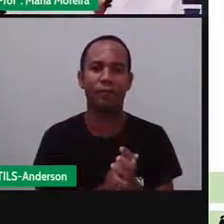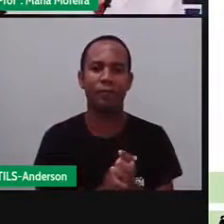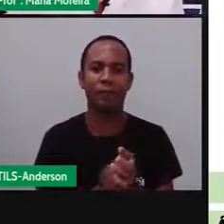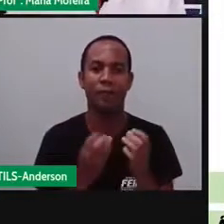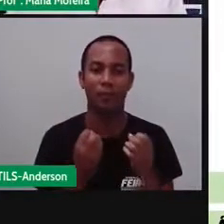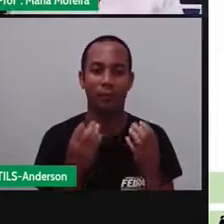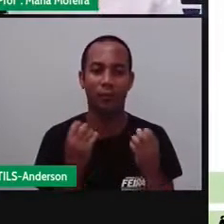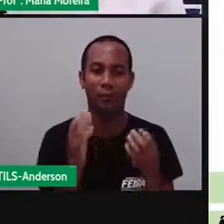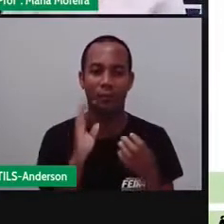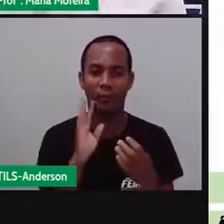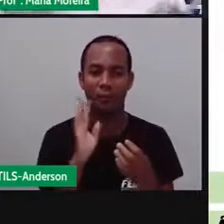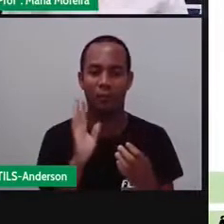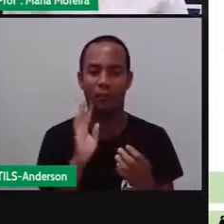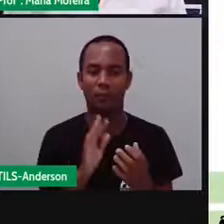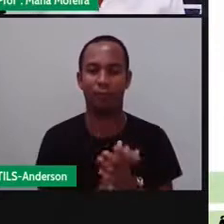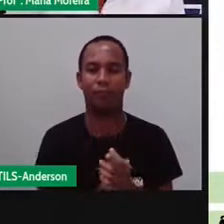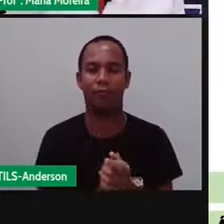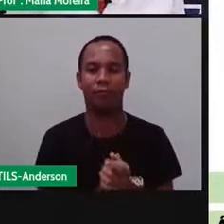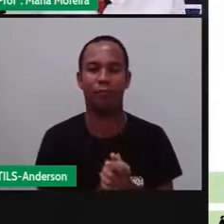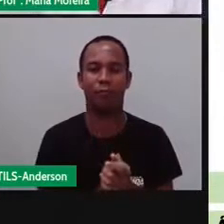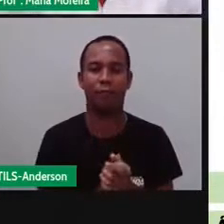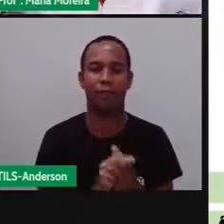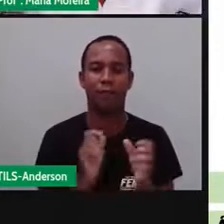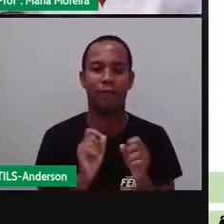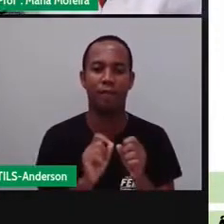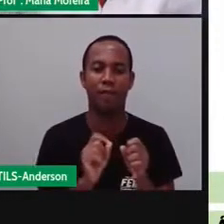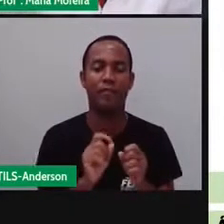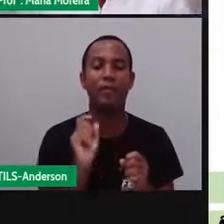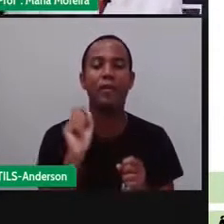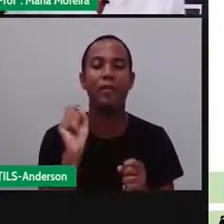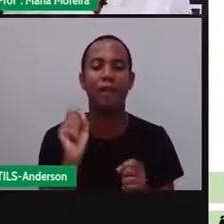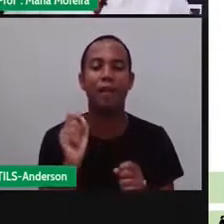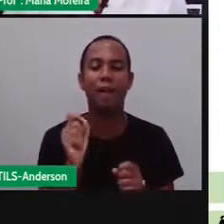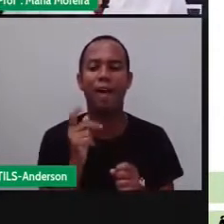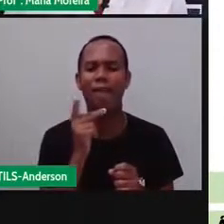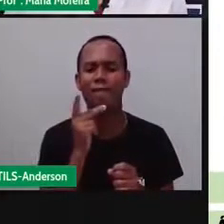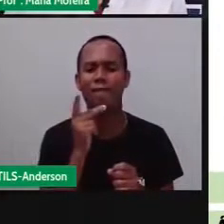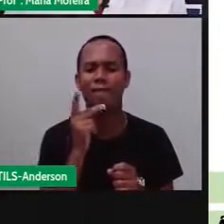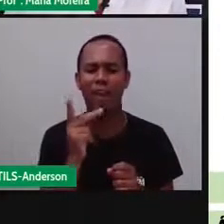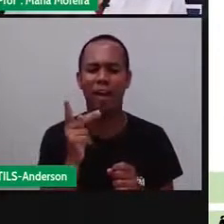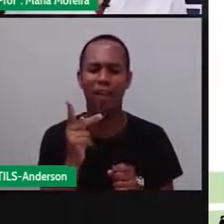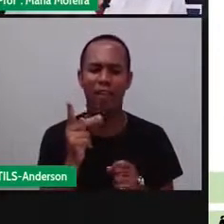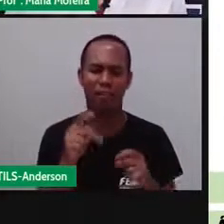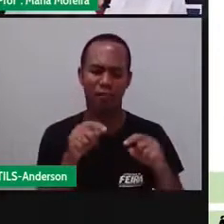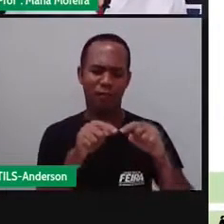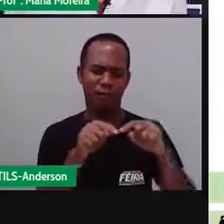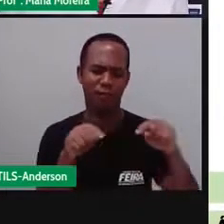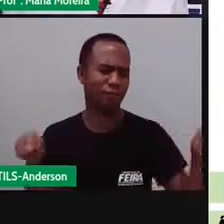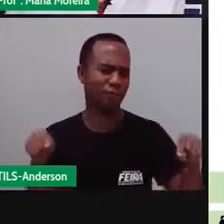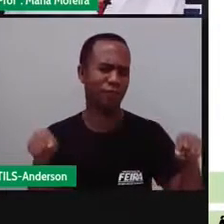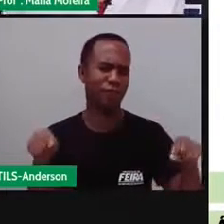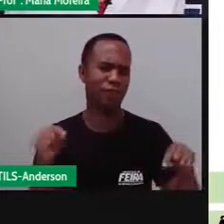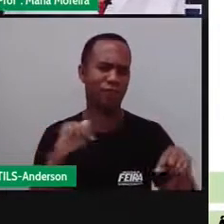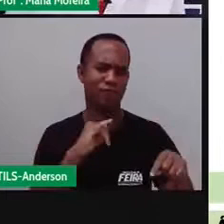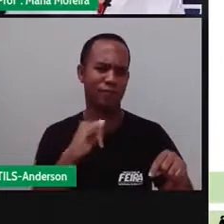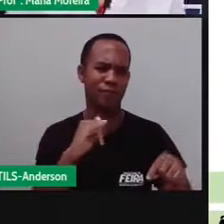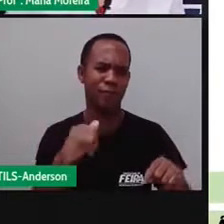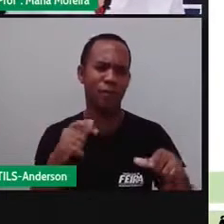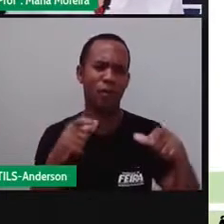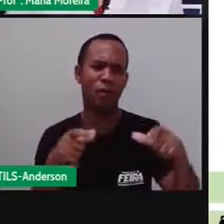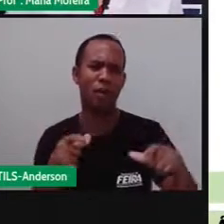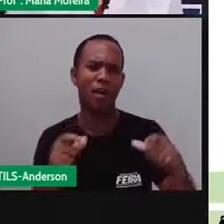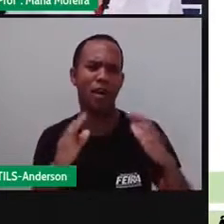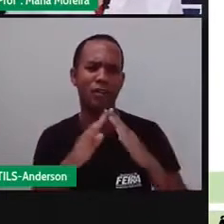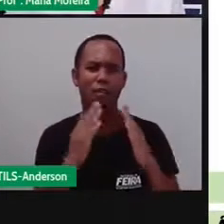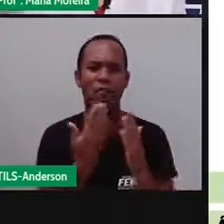aqui pra vocês. Bom, e façam o quê? Comentem aqui embaixo nos nossos vídeos. Digam de que escola vocês